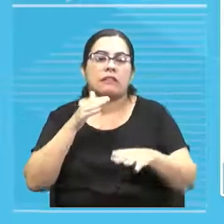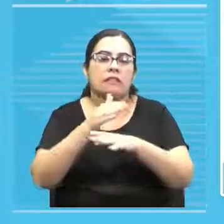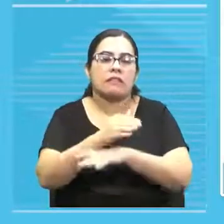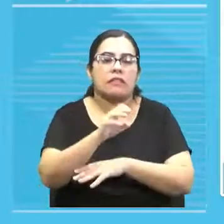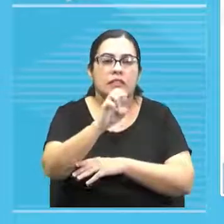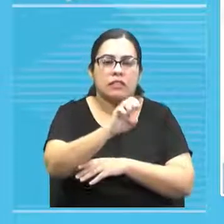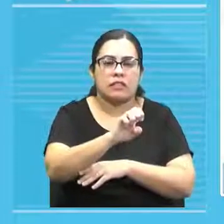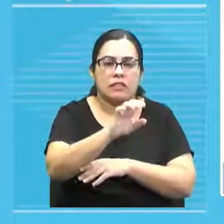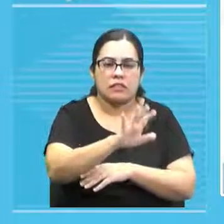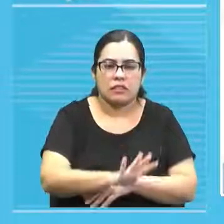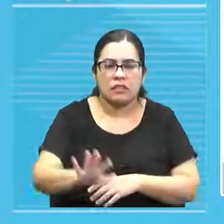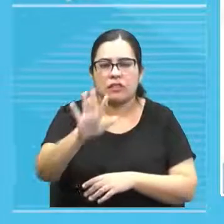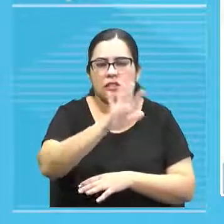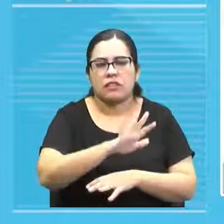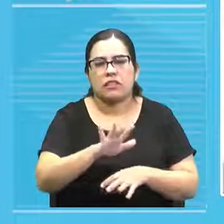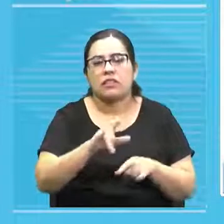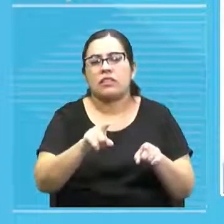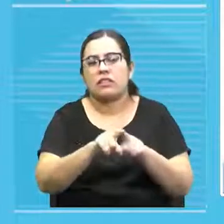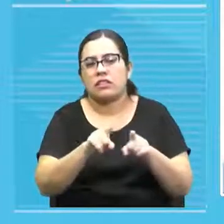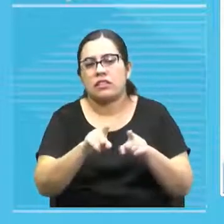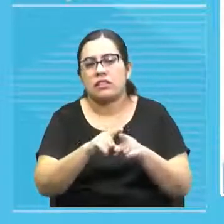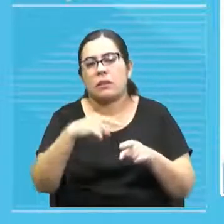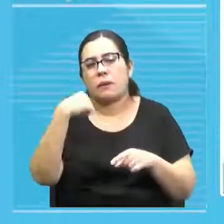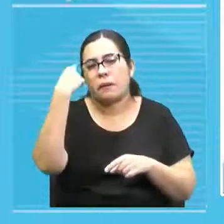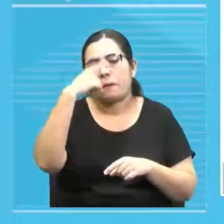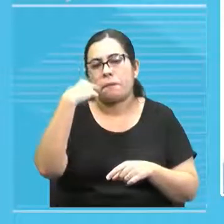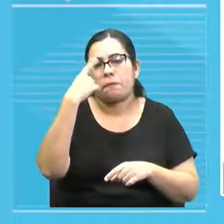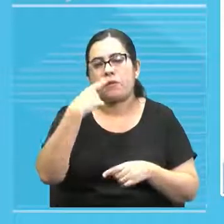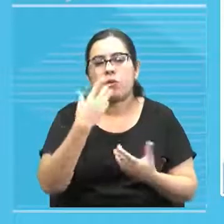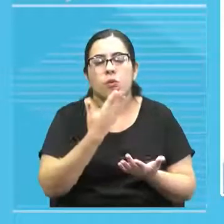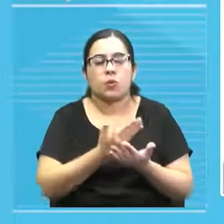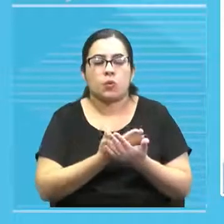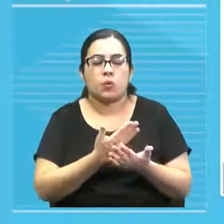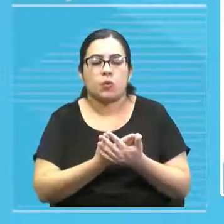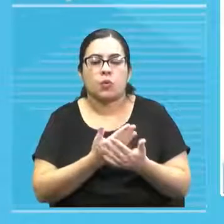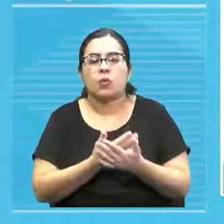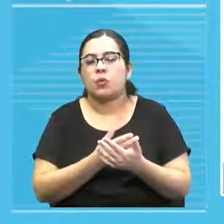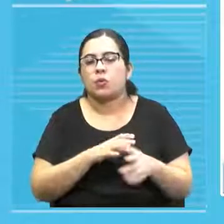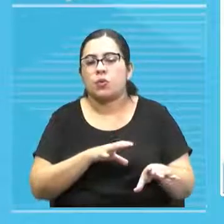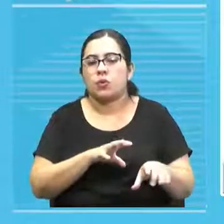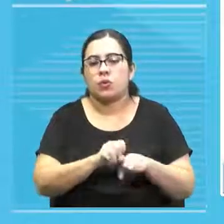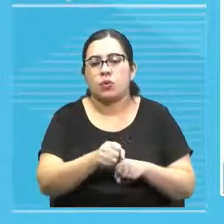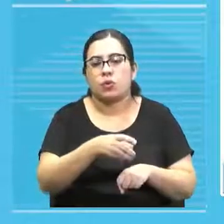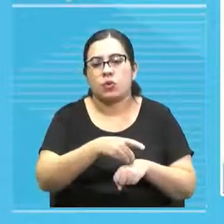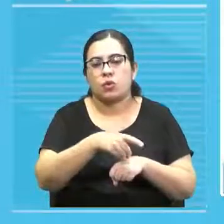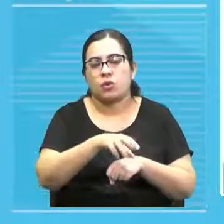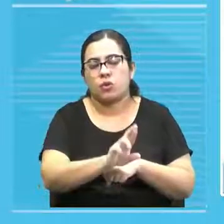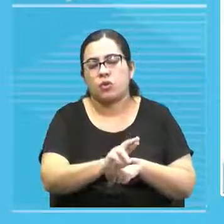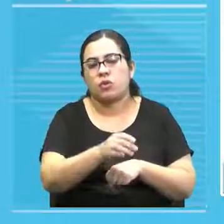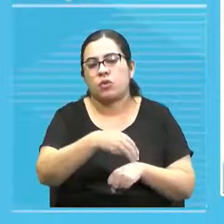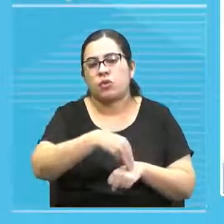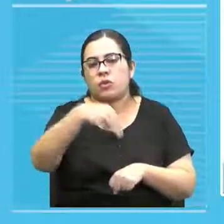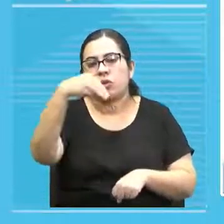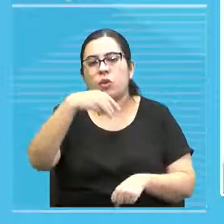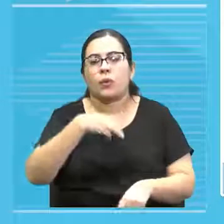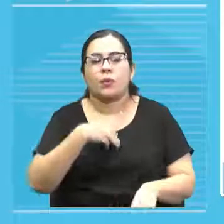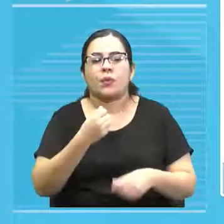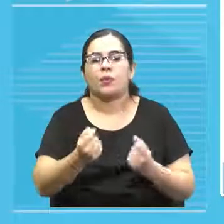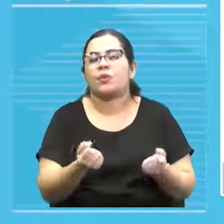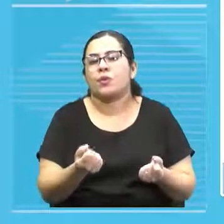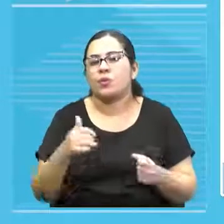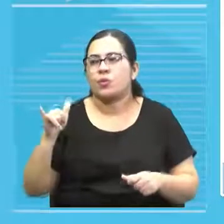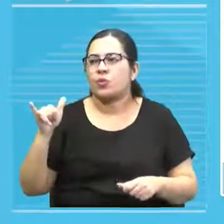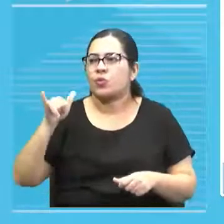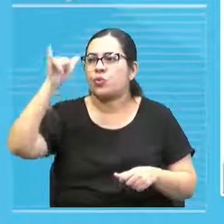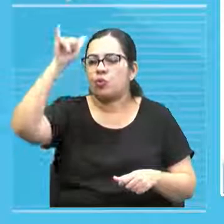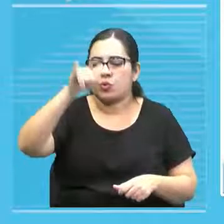para a Europa Mais especificamente para a Espanha a estudar para fazer doutorado e mestrado a pessoa é barrada